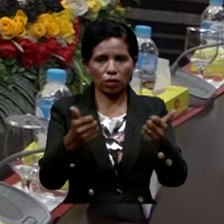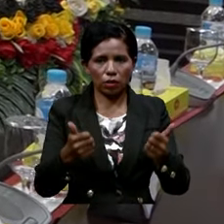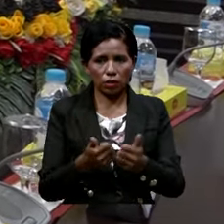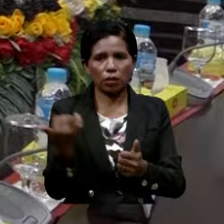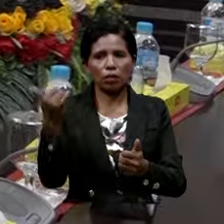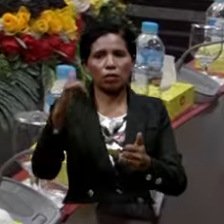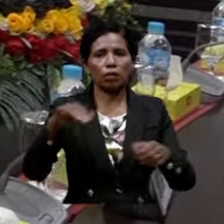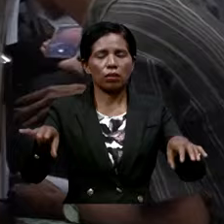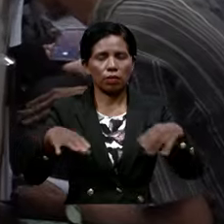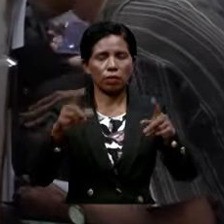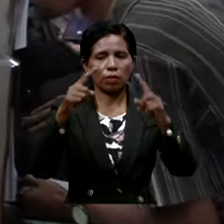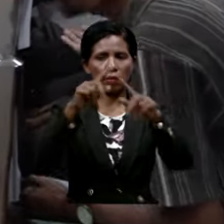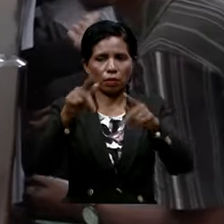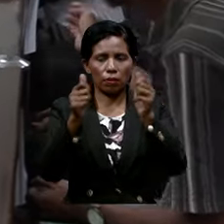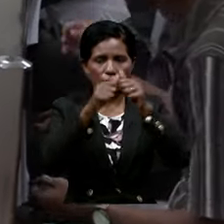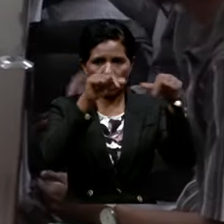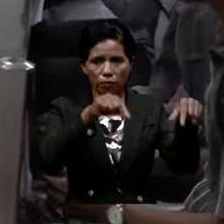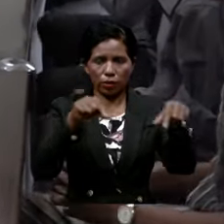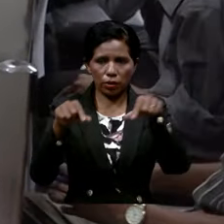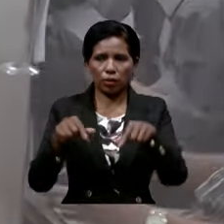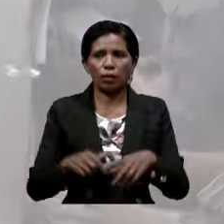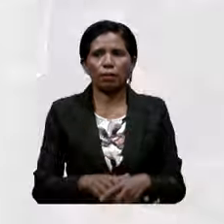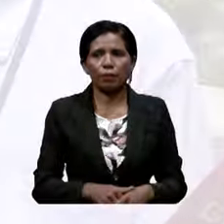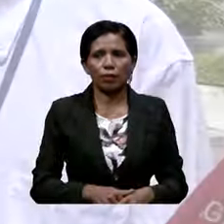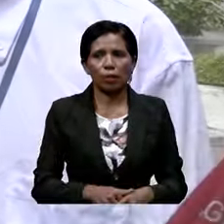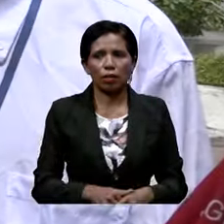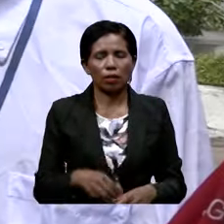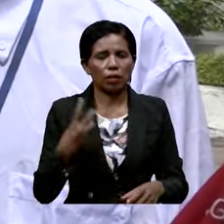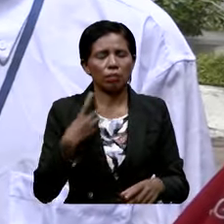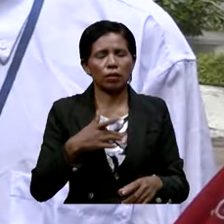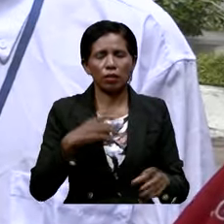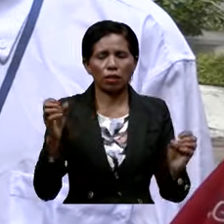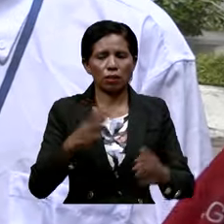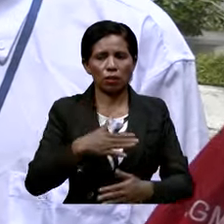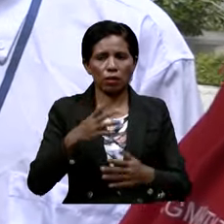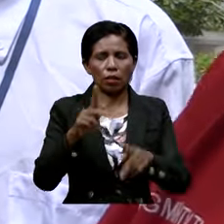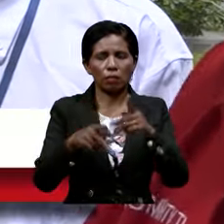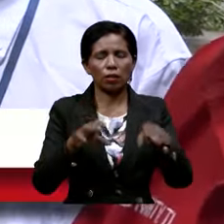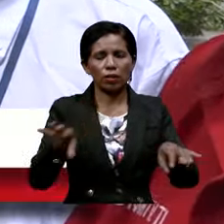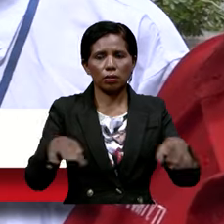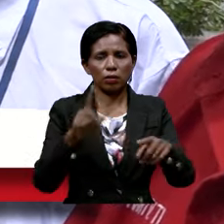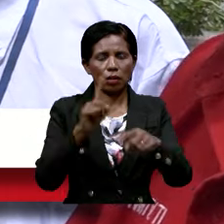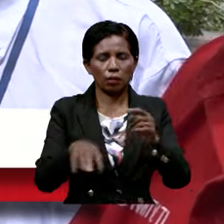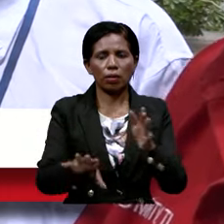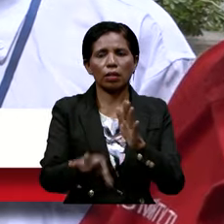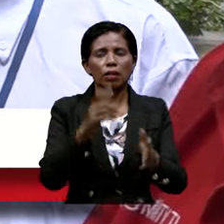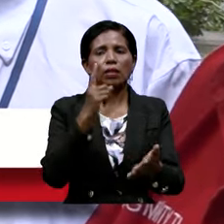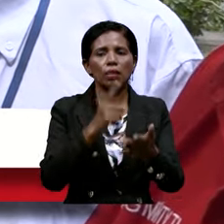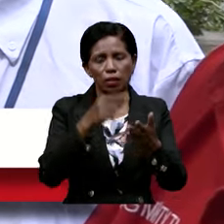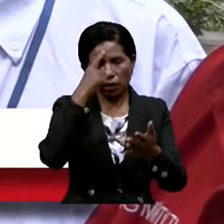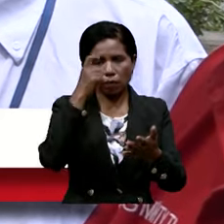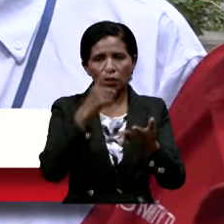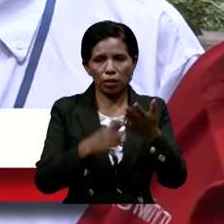nebe serviço ba hemodeficiencia. Lamenta soy na mane ema servicio la vele hetang ne razam saira ah foni